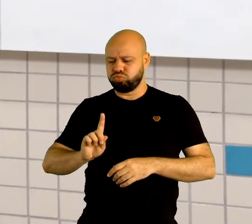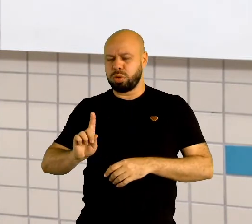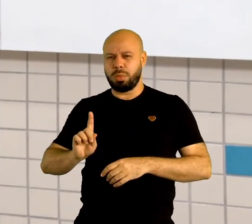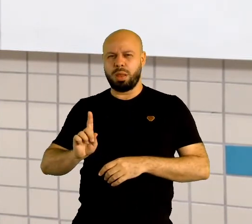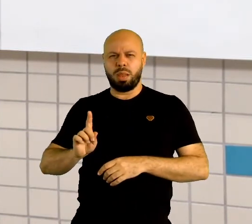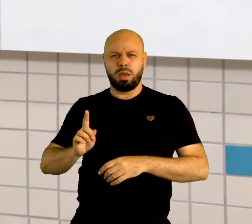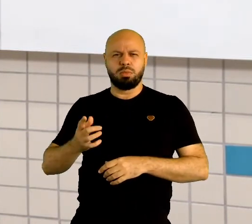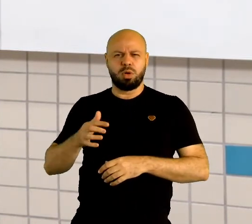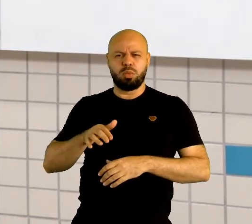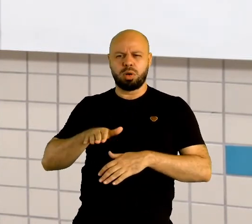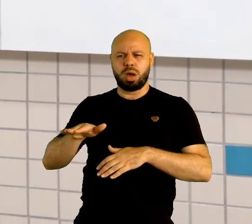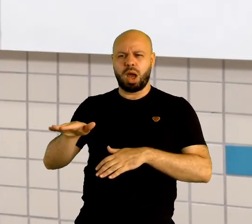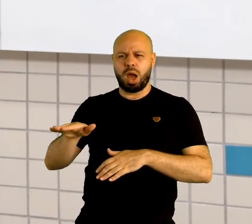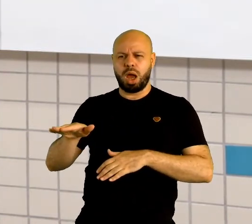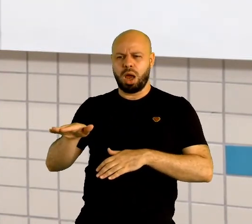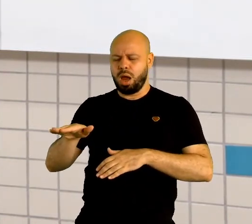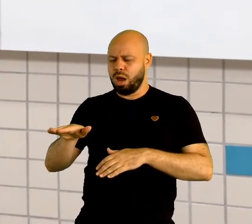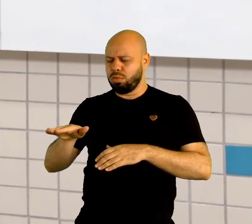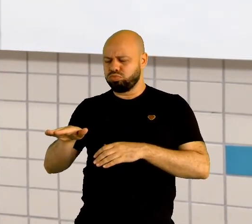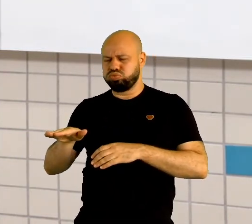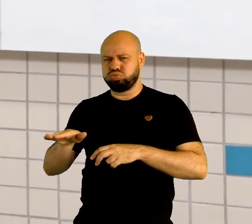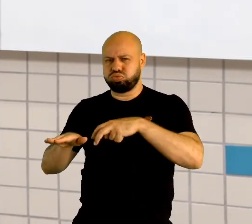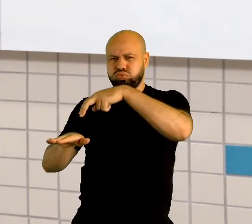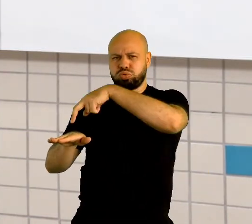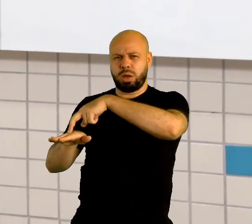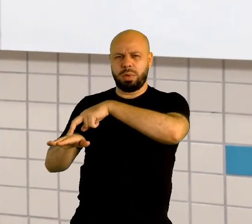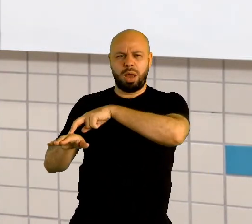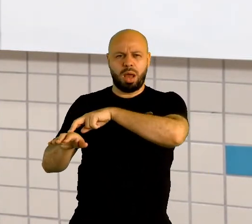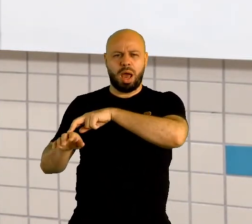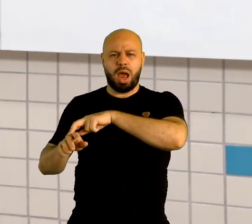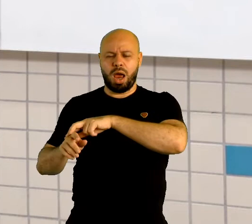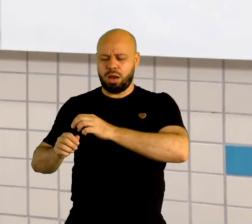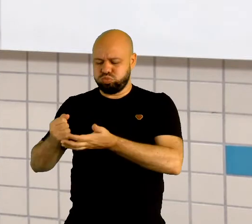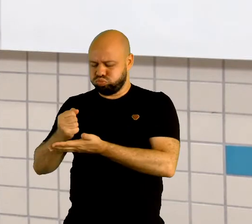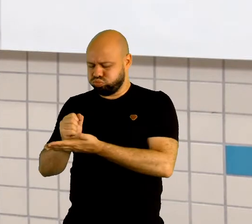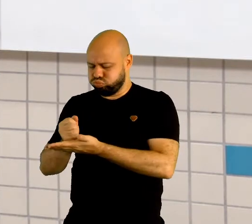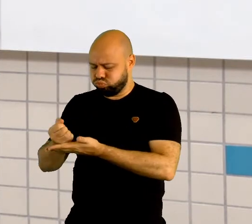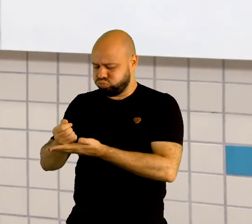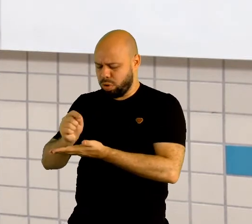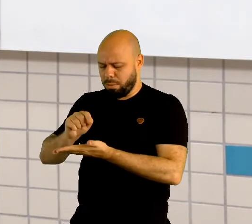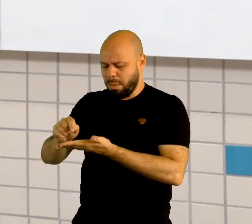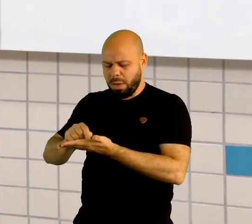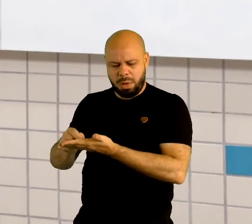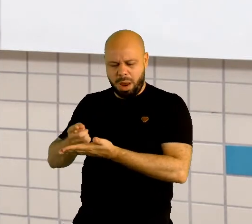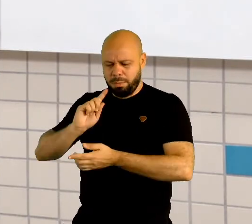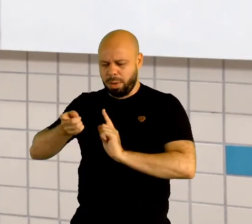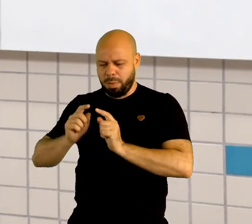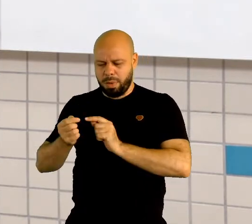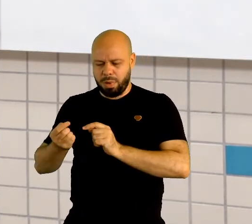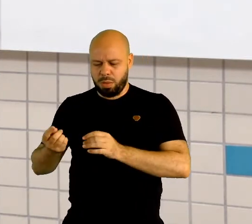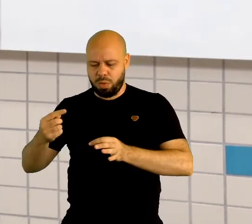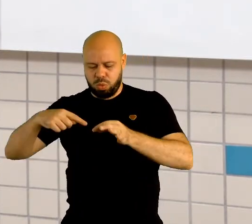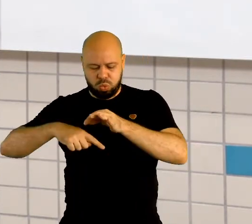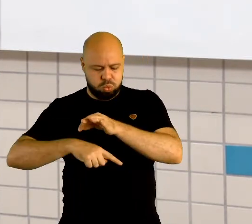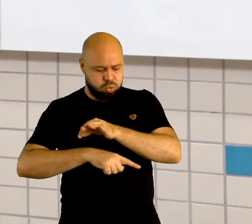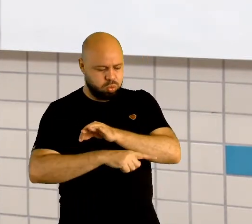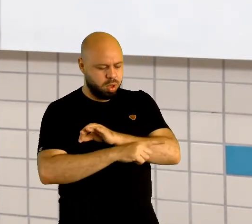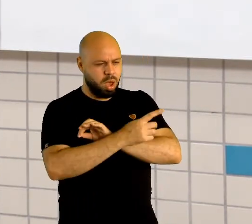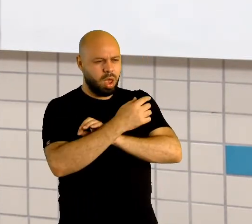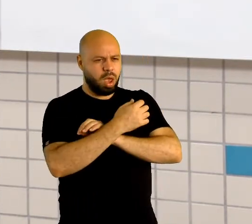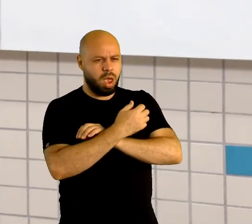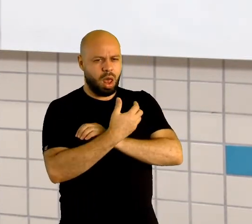o trabalho de forma bem tranquila. Isso é muito significativo lá no orçamento do